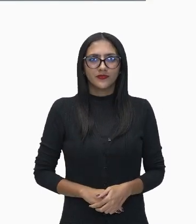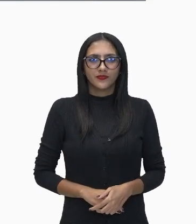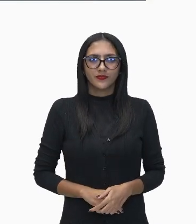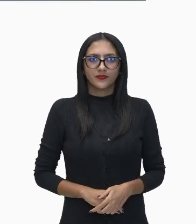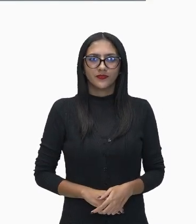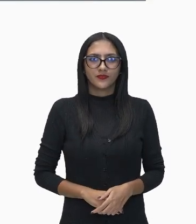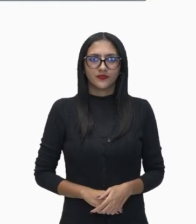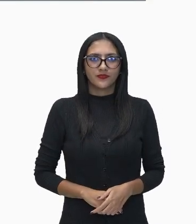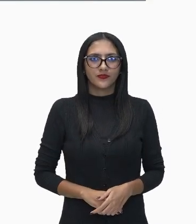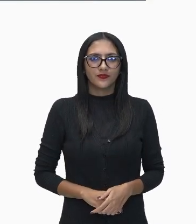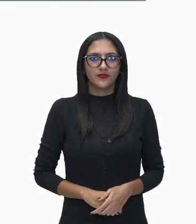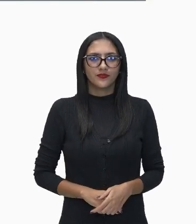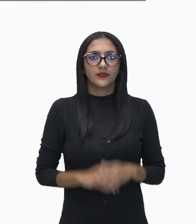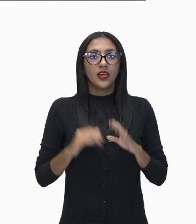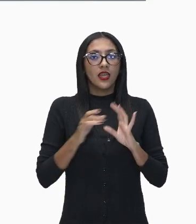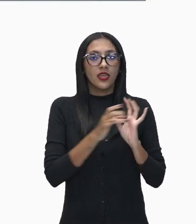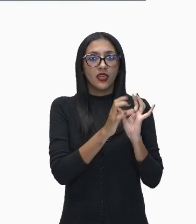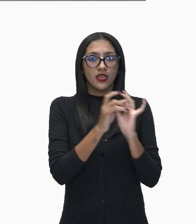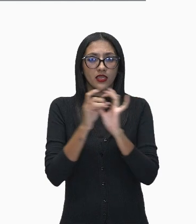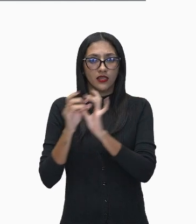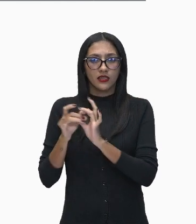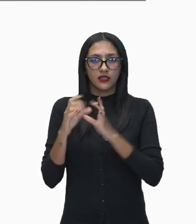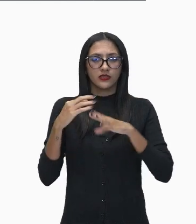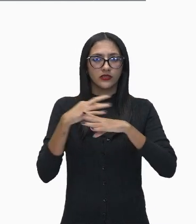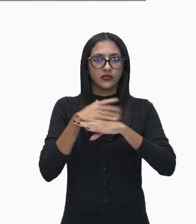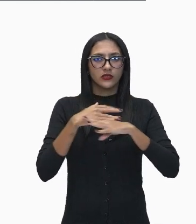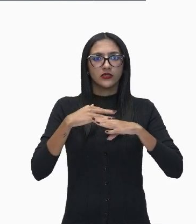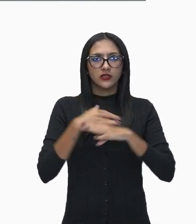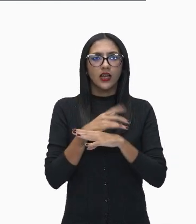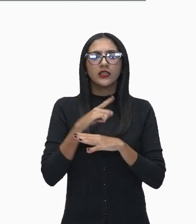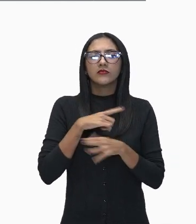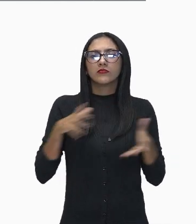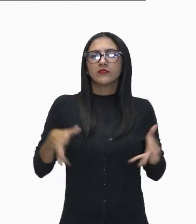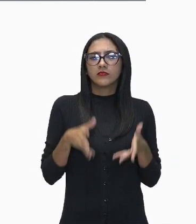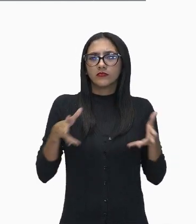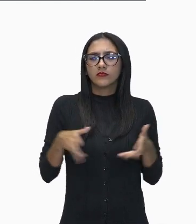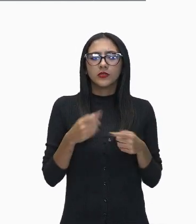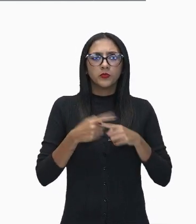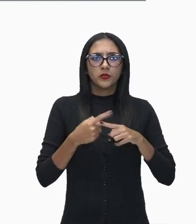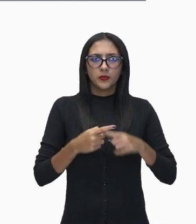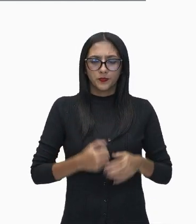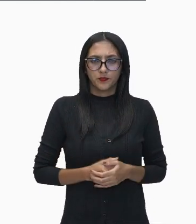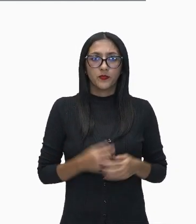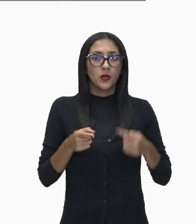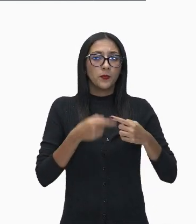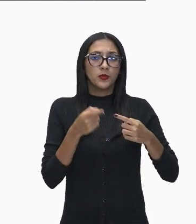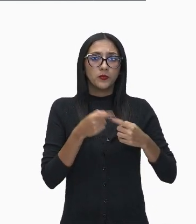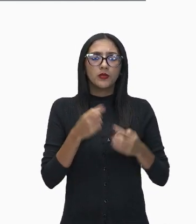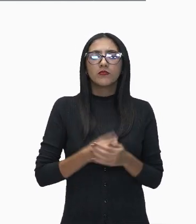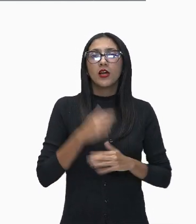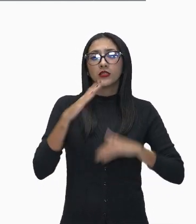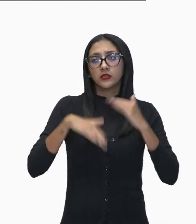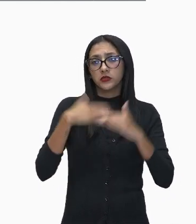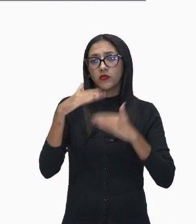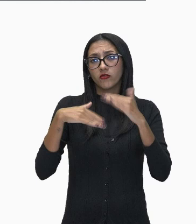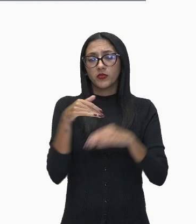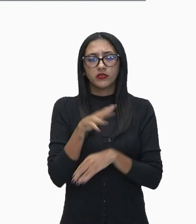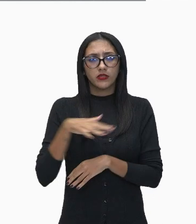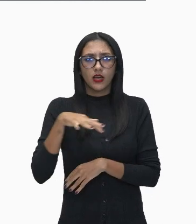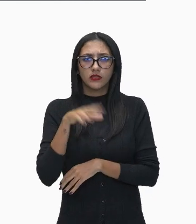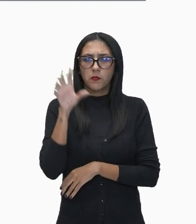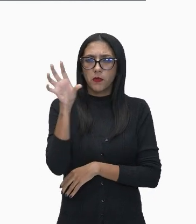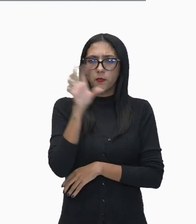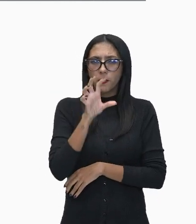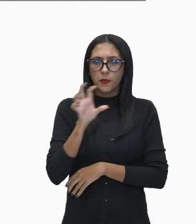redes urbanas contribuem dessa forma para o seguinte: primeiro, o desenvolvimento regional. E